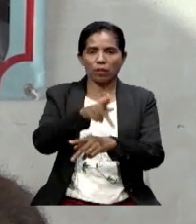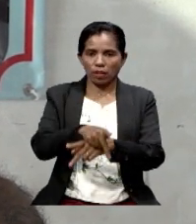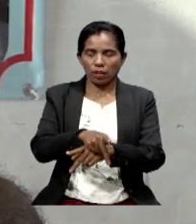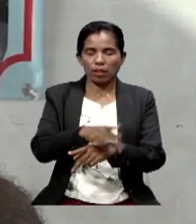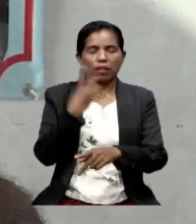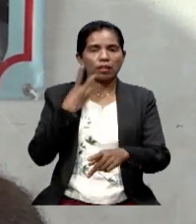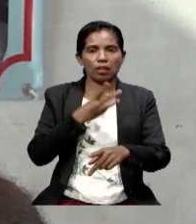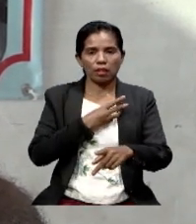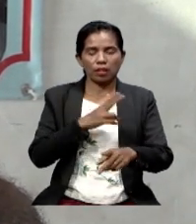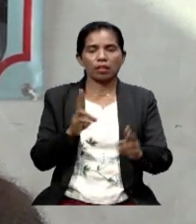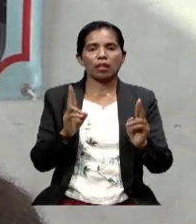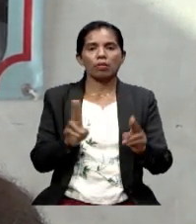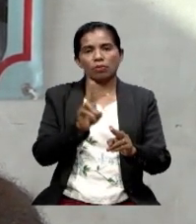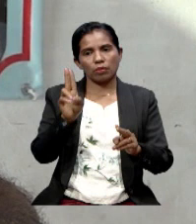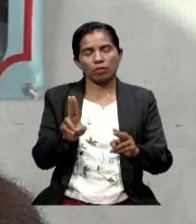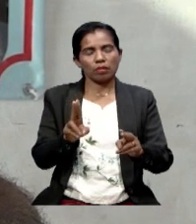quedas rodi